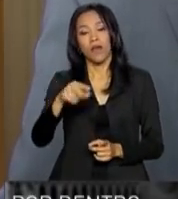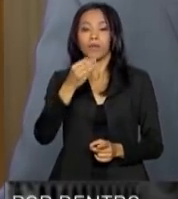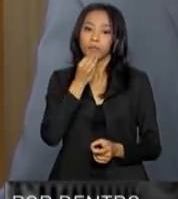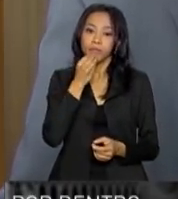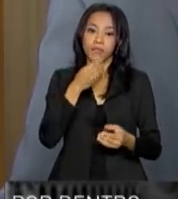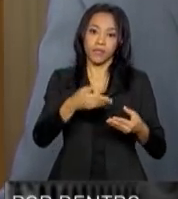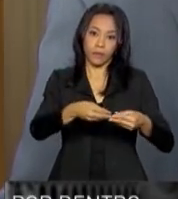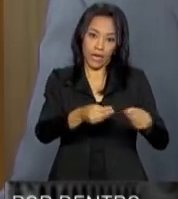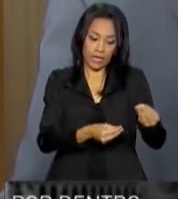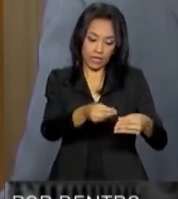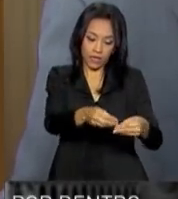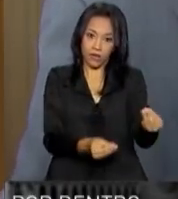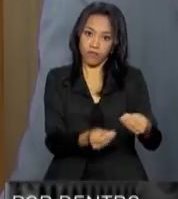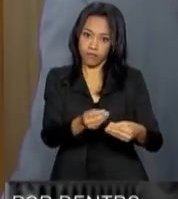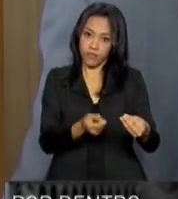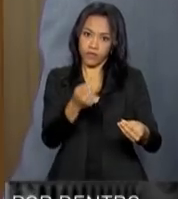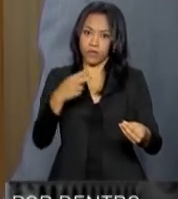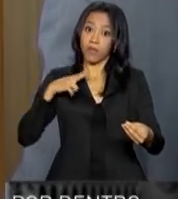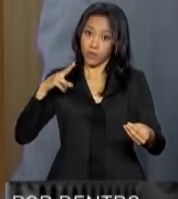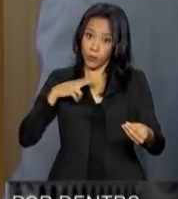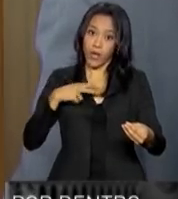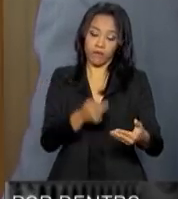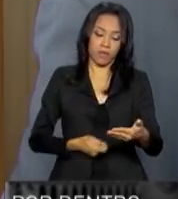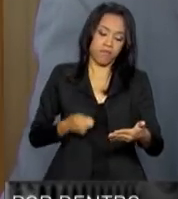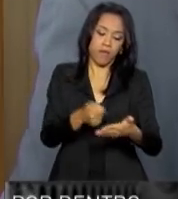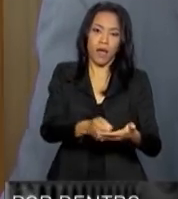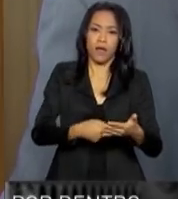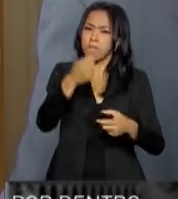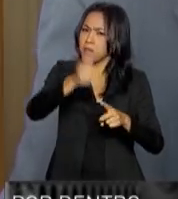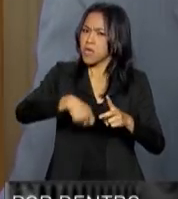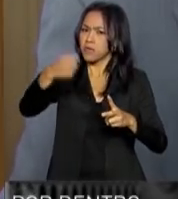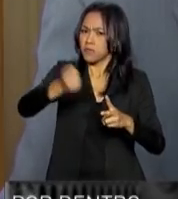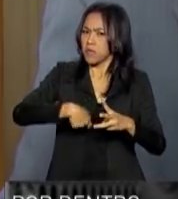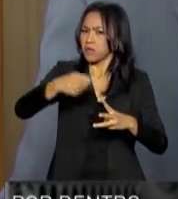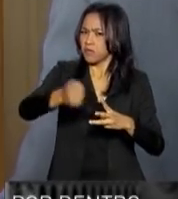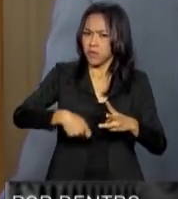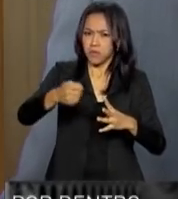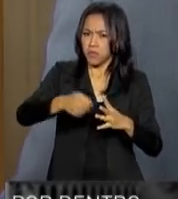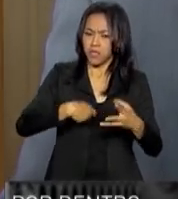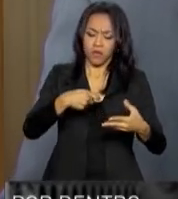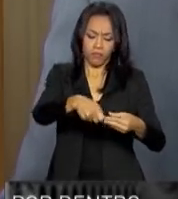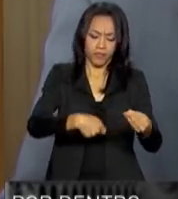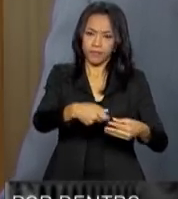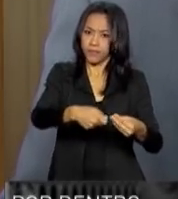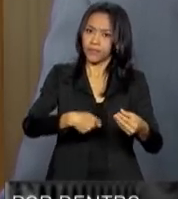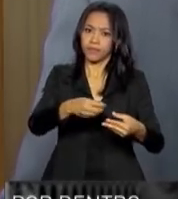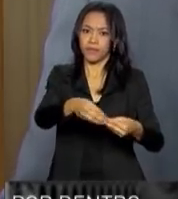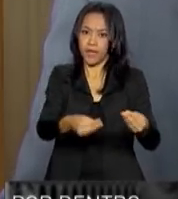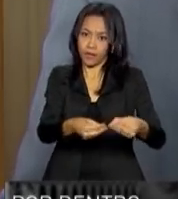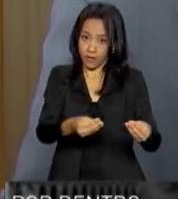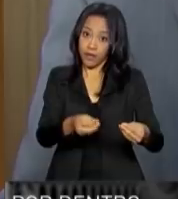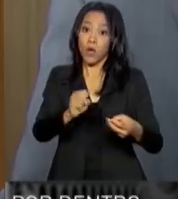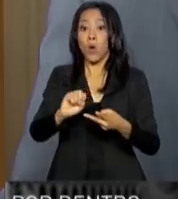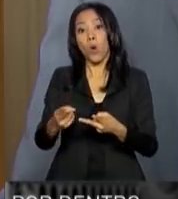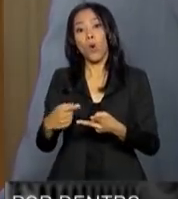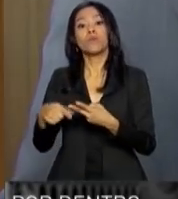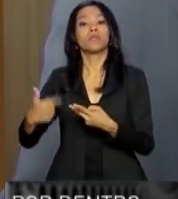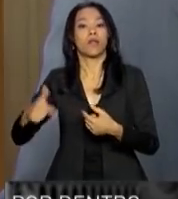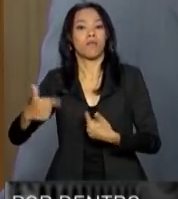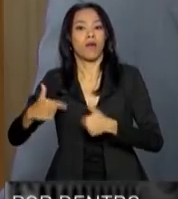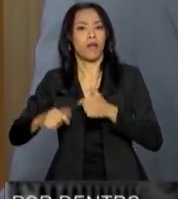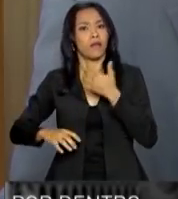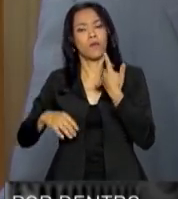contribuição de contribuinte individual em outras outros tipos ou através da adh e emprego que você pode